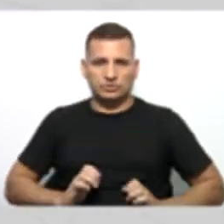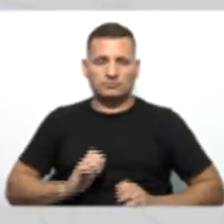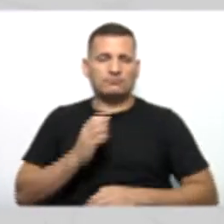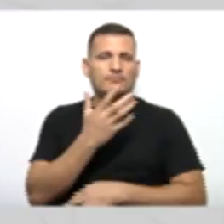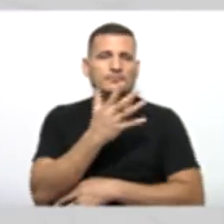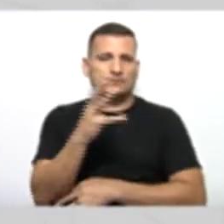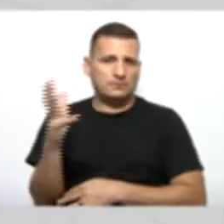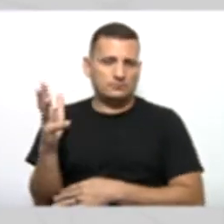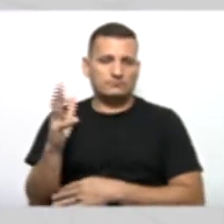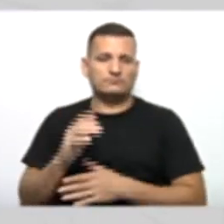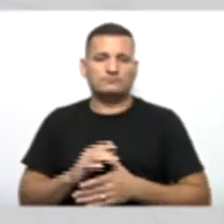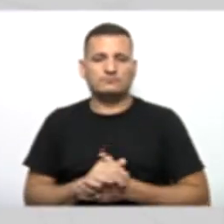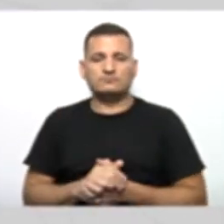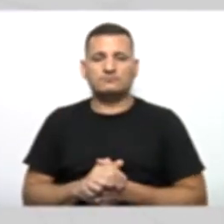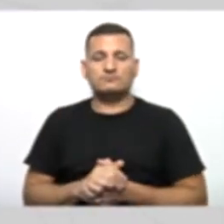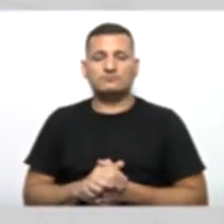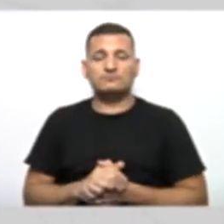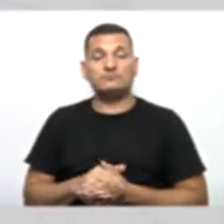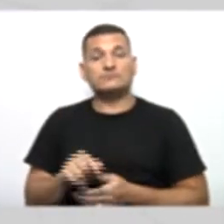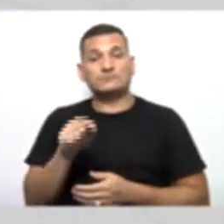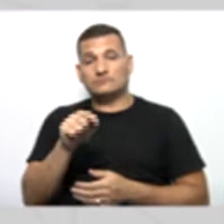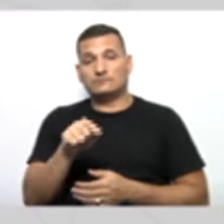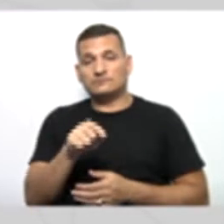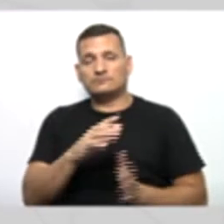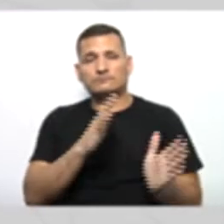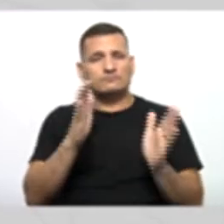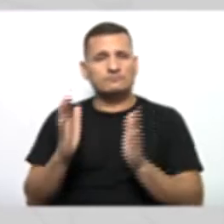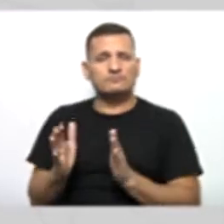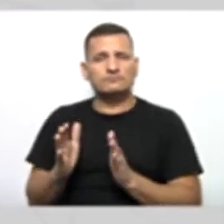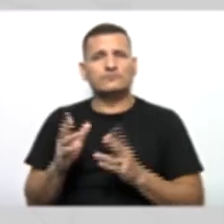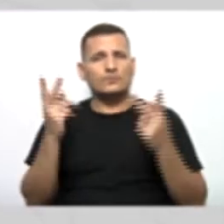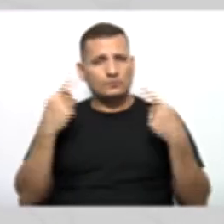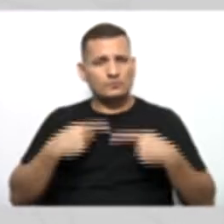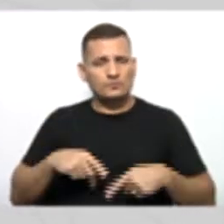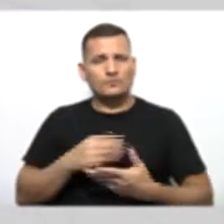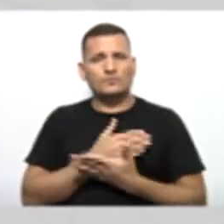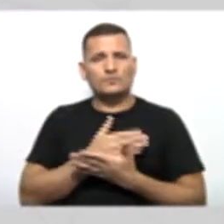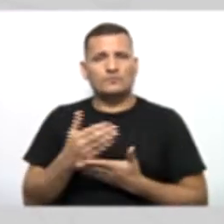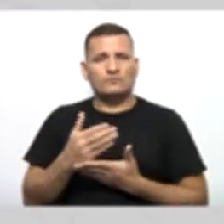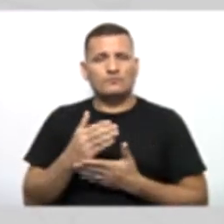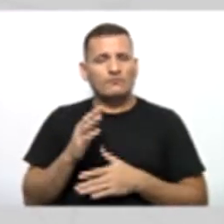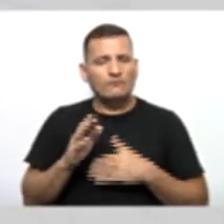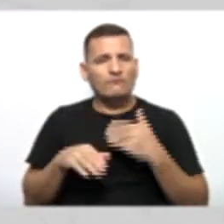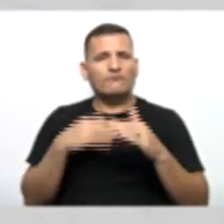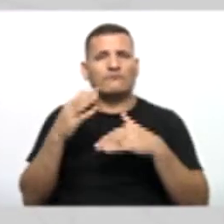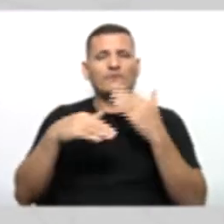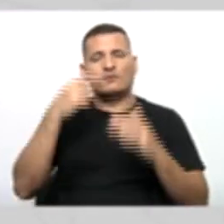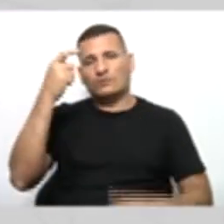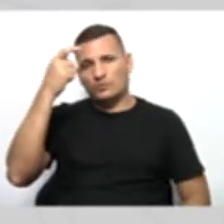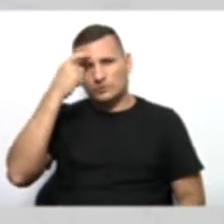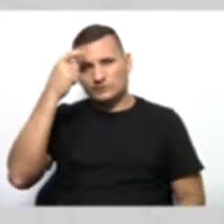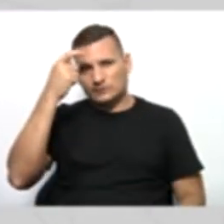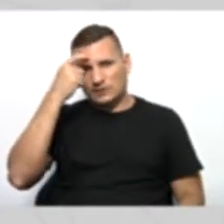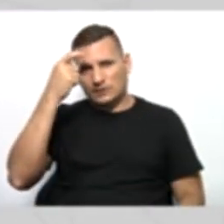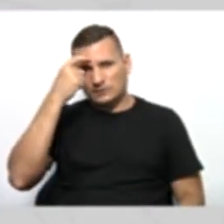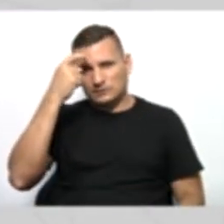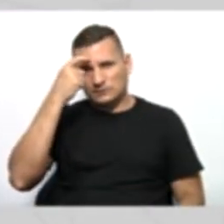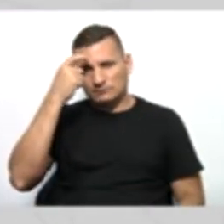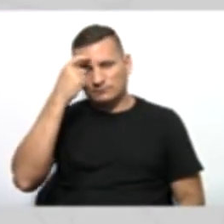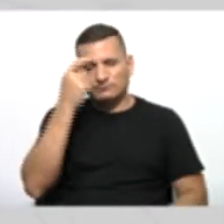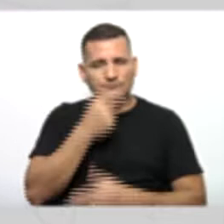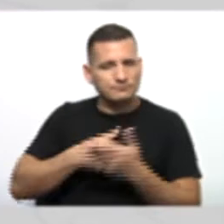Nesse estágio, o homem começa a desenvolver uma consciência coletiva e ajustar as necessidades do